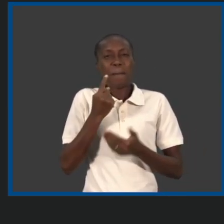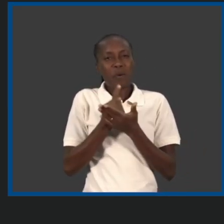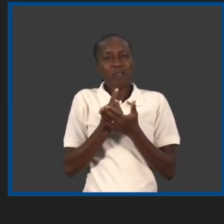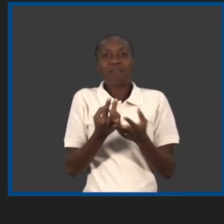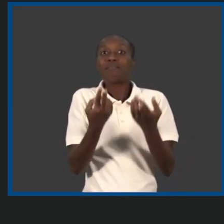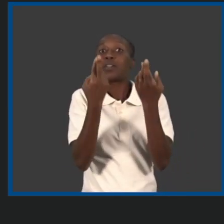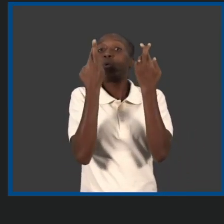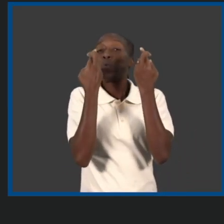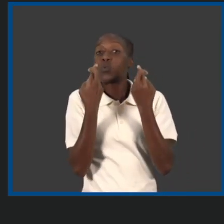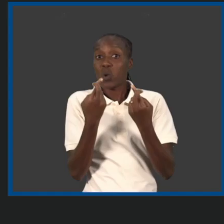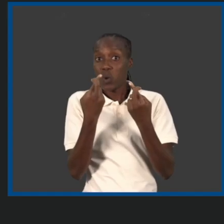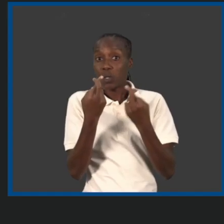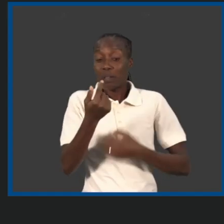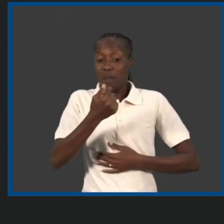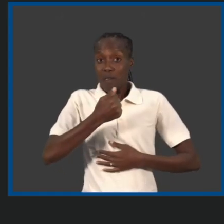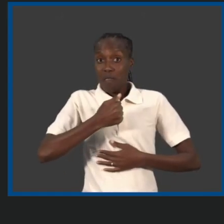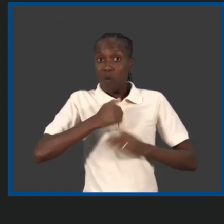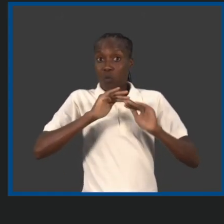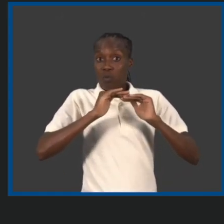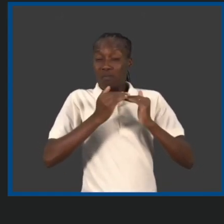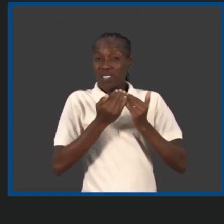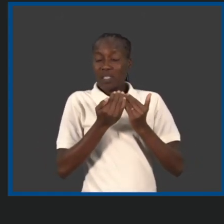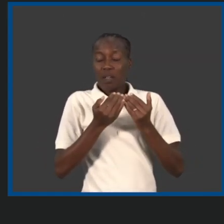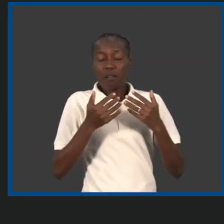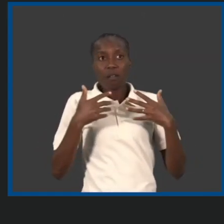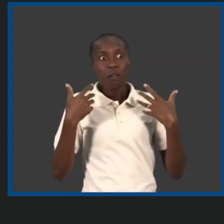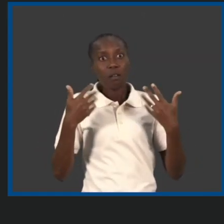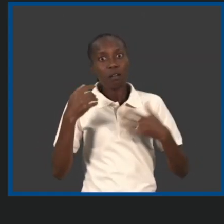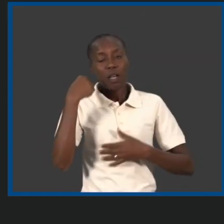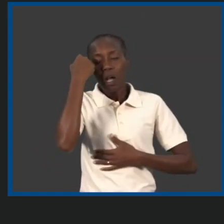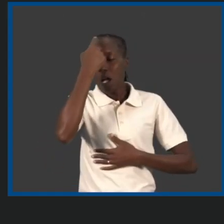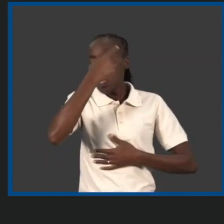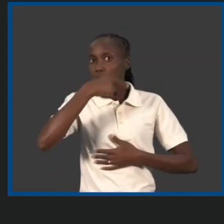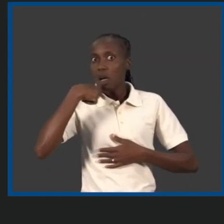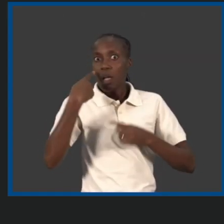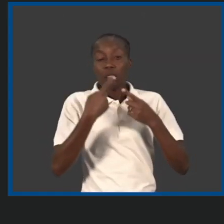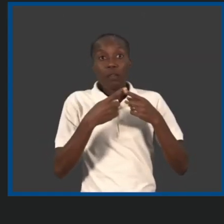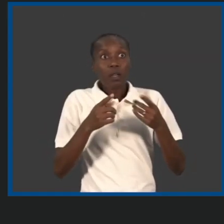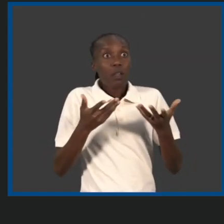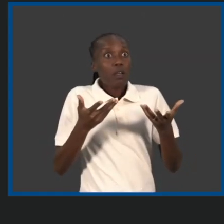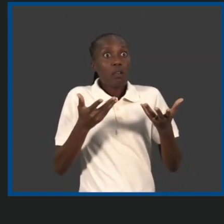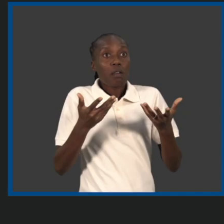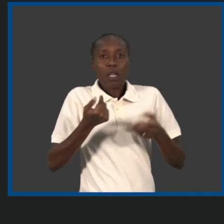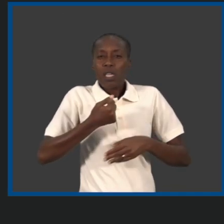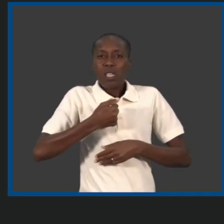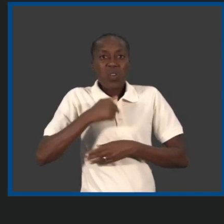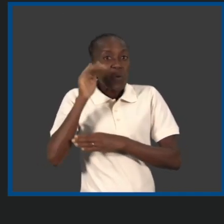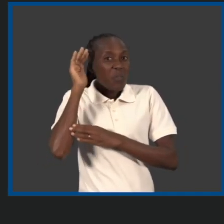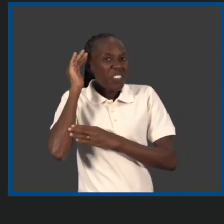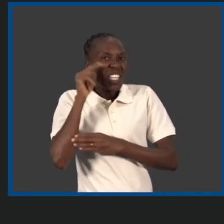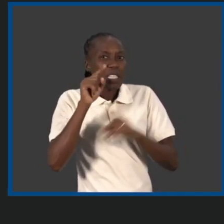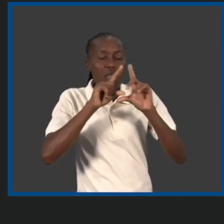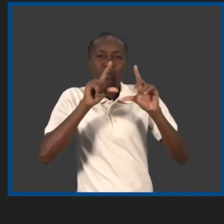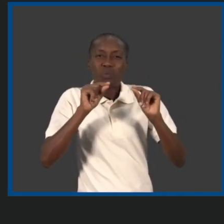sua atenção. Eu, naquele dia, saí muito diferente. Nunca esperava ouvir aquilo.